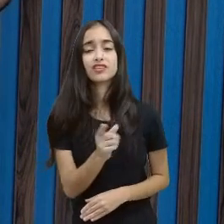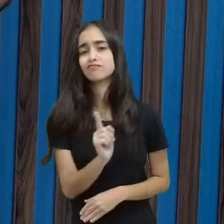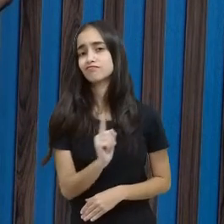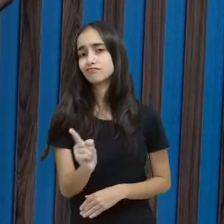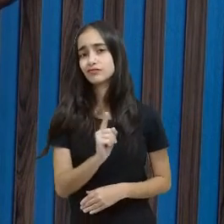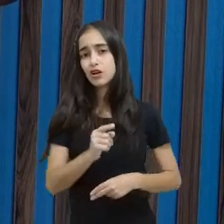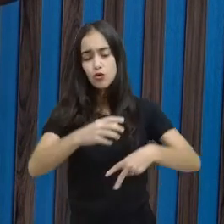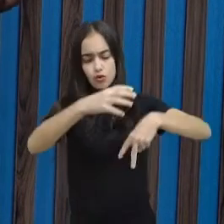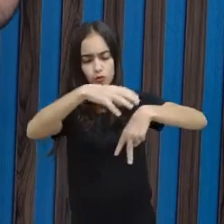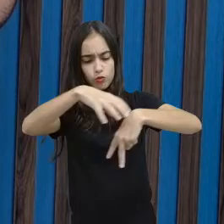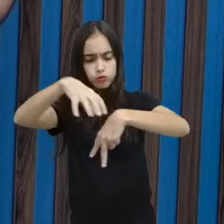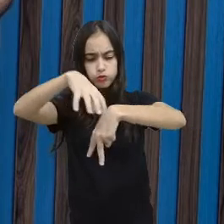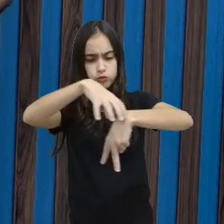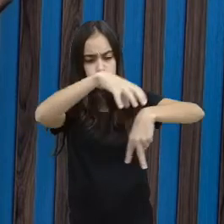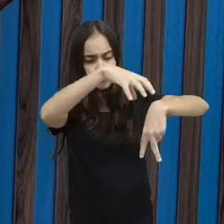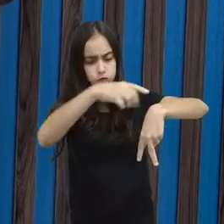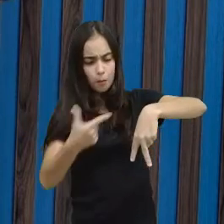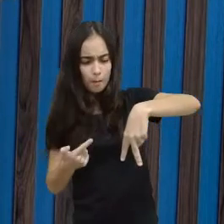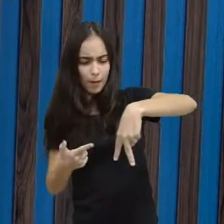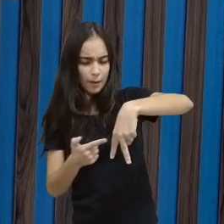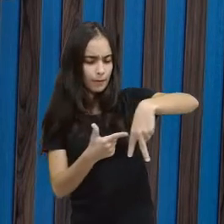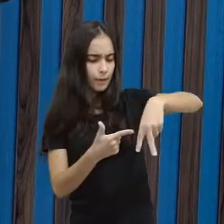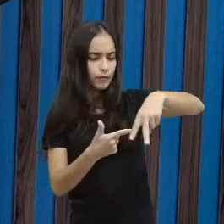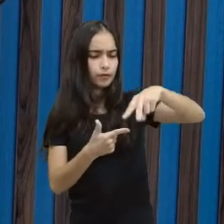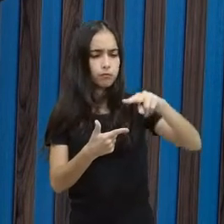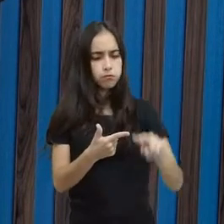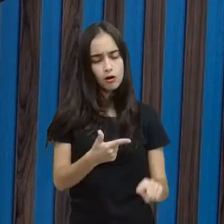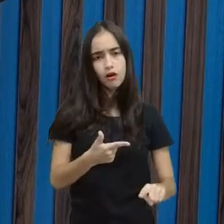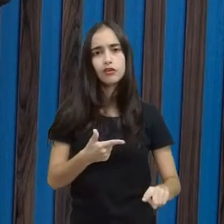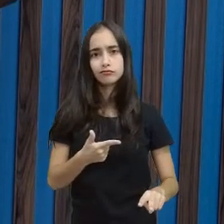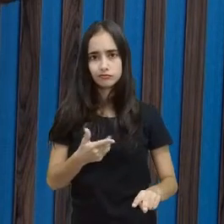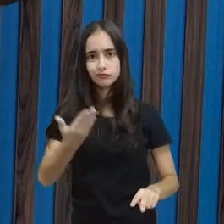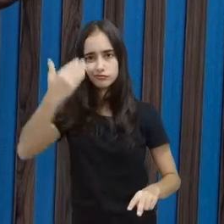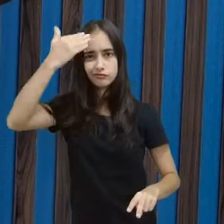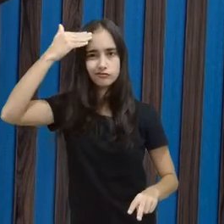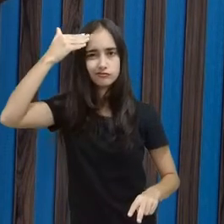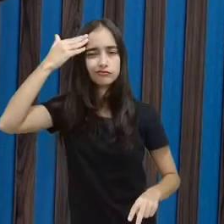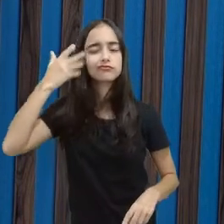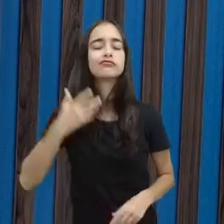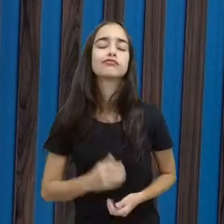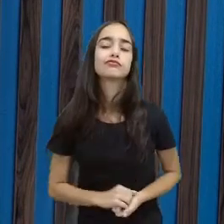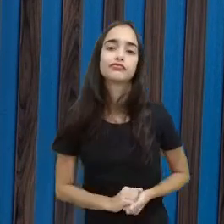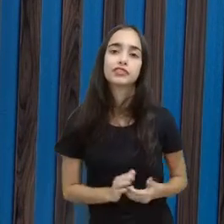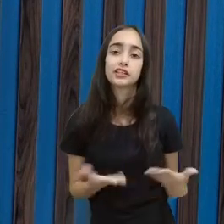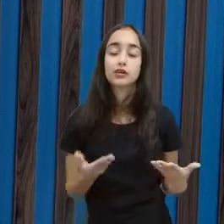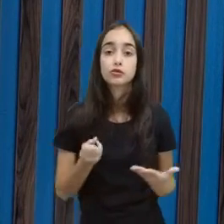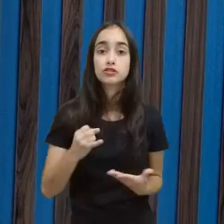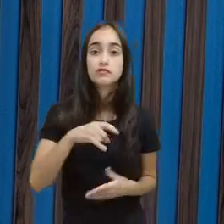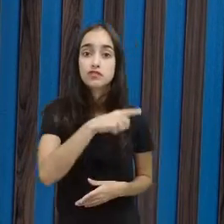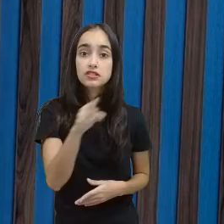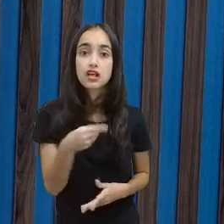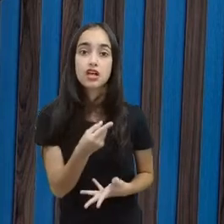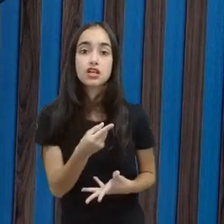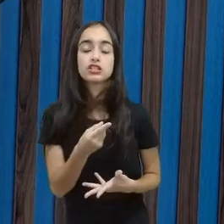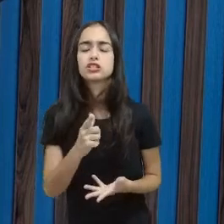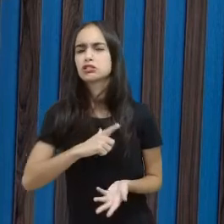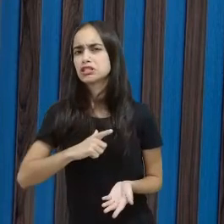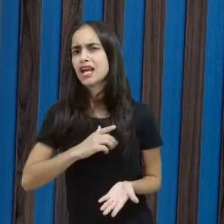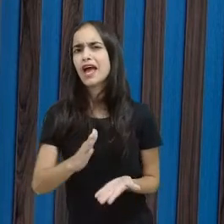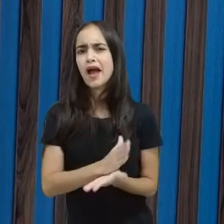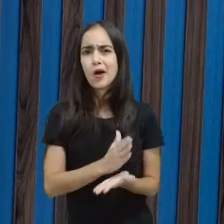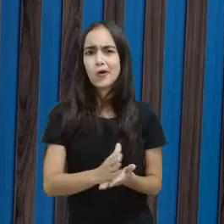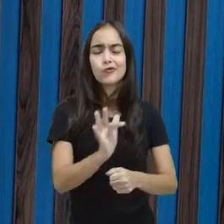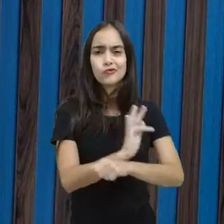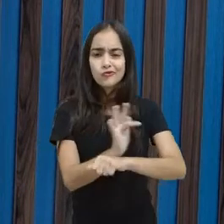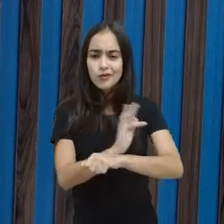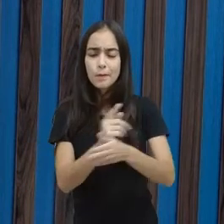grande número, né, de mortos. Né? Para quem já assistiu ao filme O Resgate do Soldado Ryan, a cena inicial do filme, né, onde